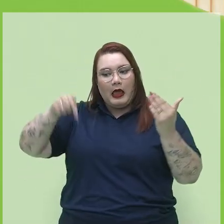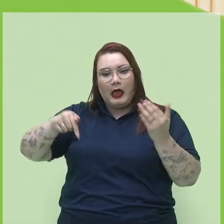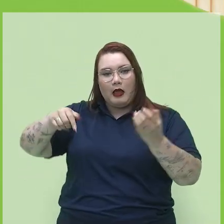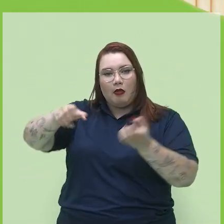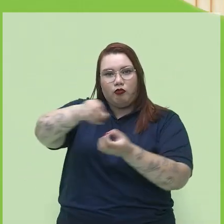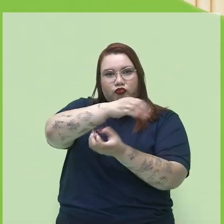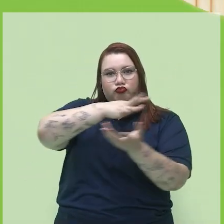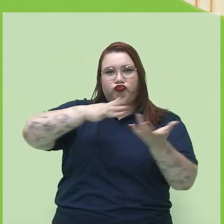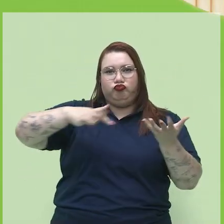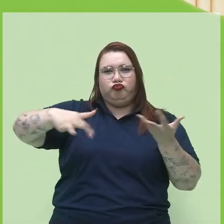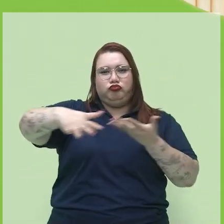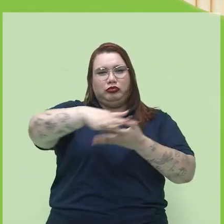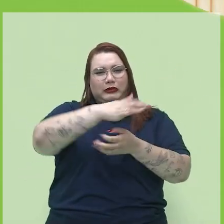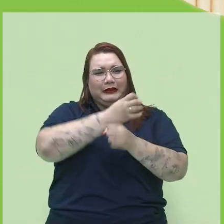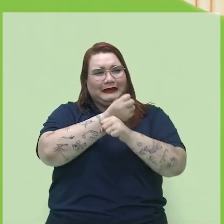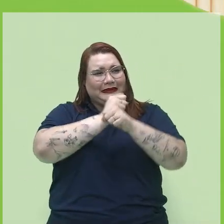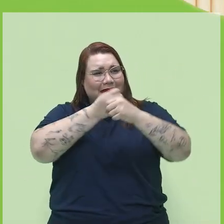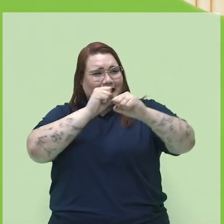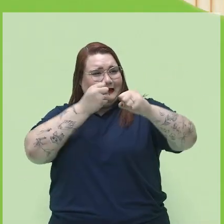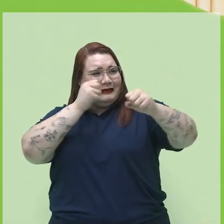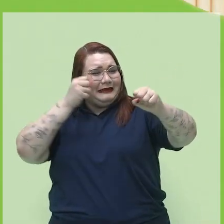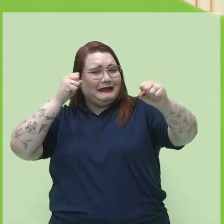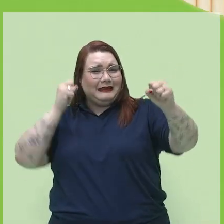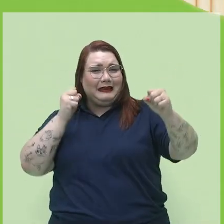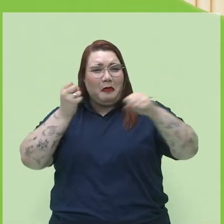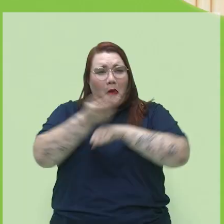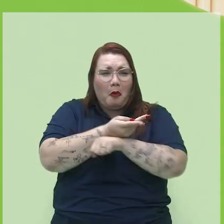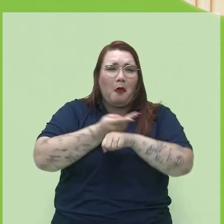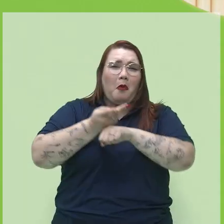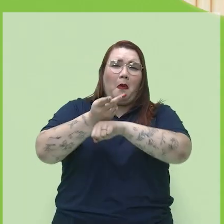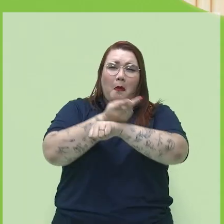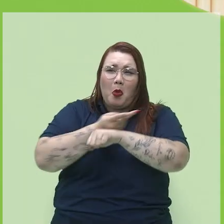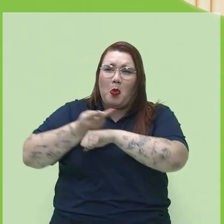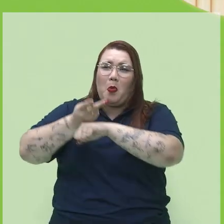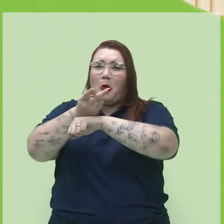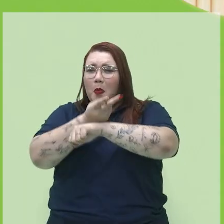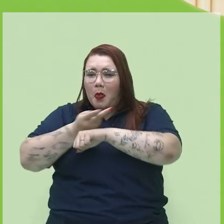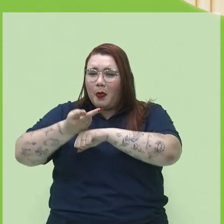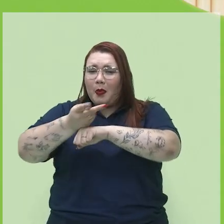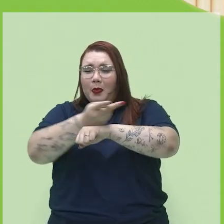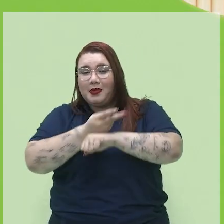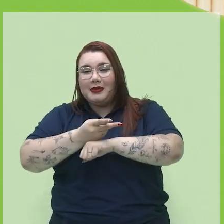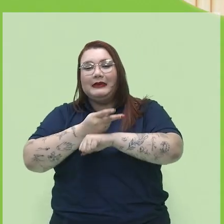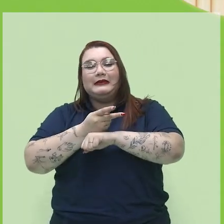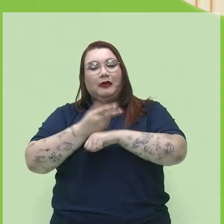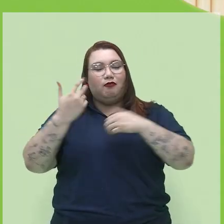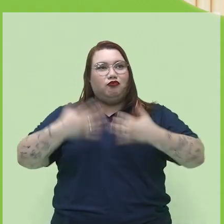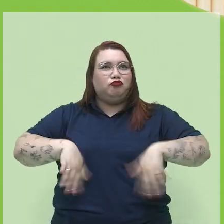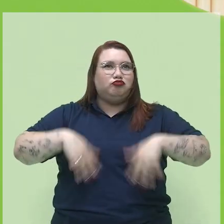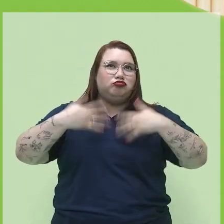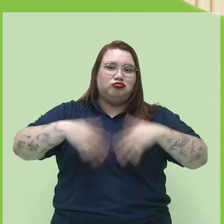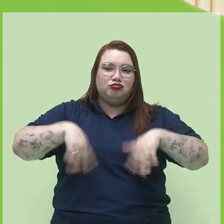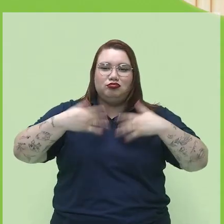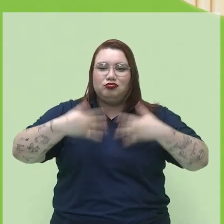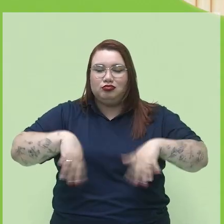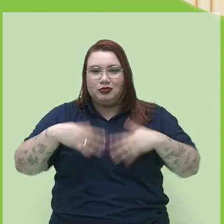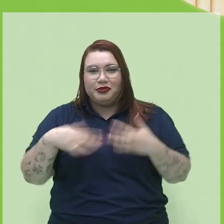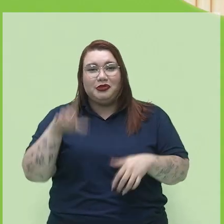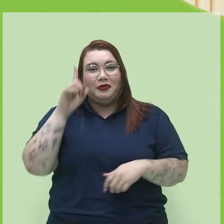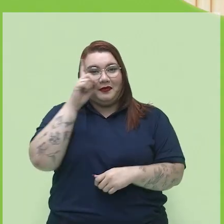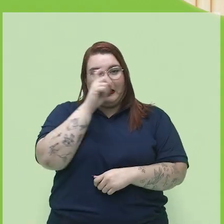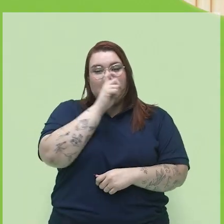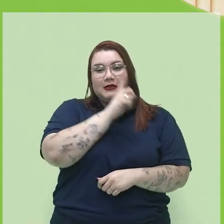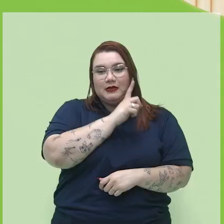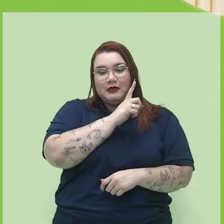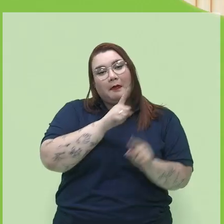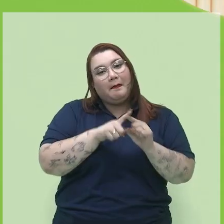nossa galáxia inteira. Ou seja, achar uma casa, né, que nos agrade dentro de uma galáxia inteira é proporcionalmente